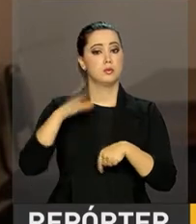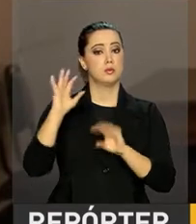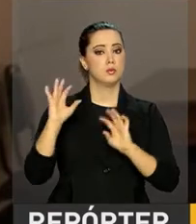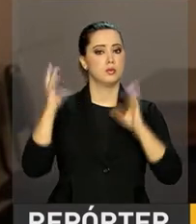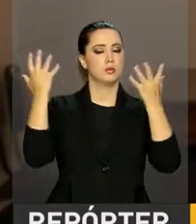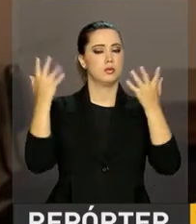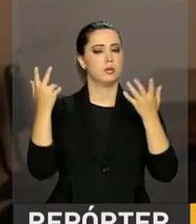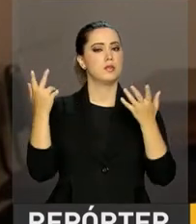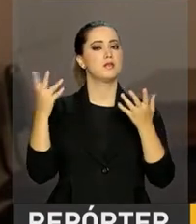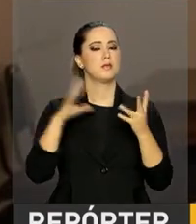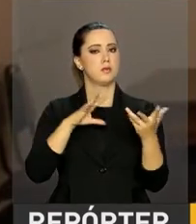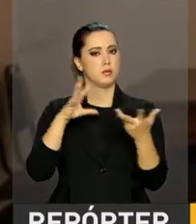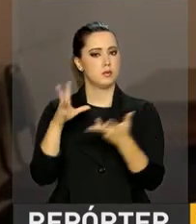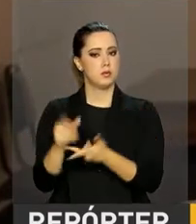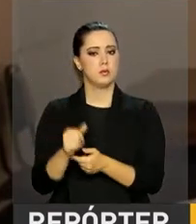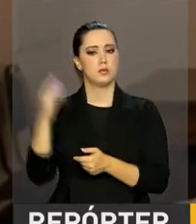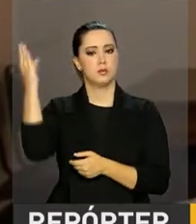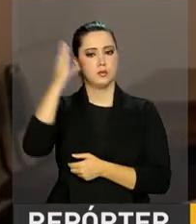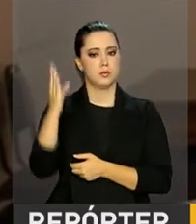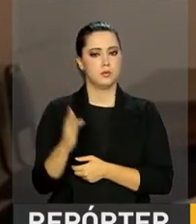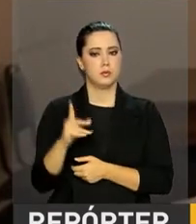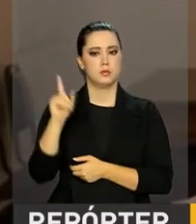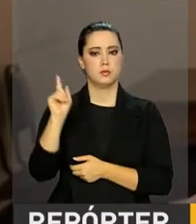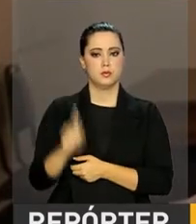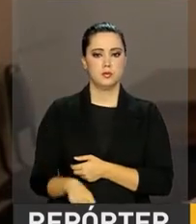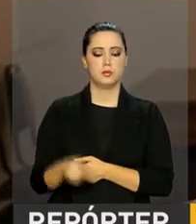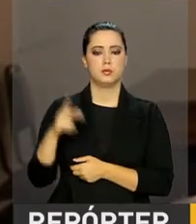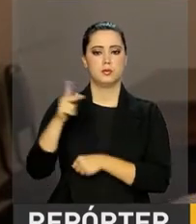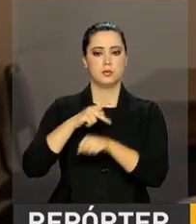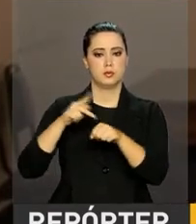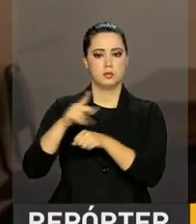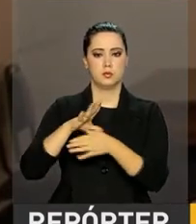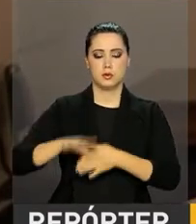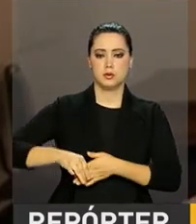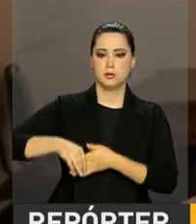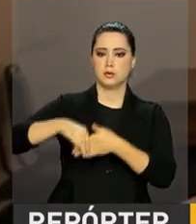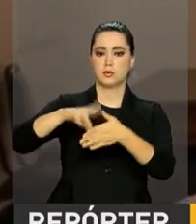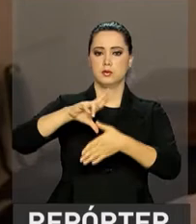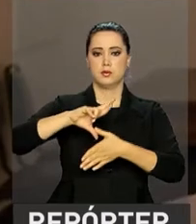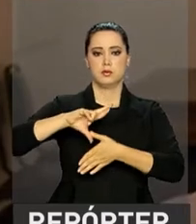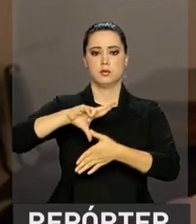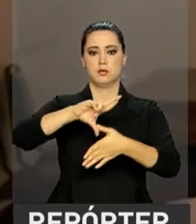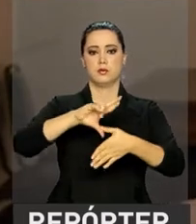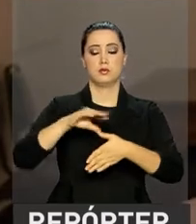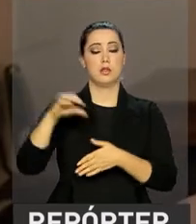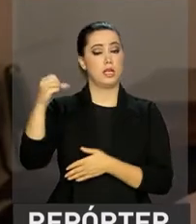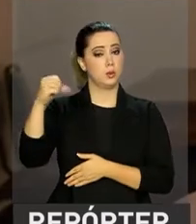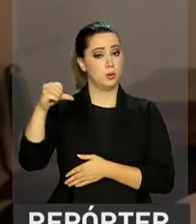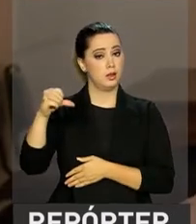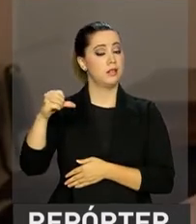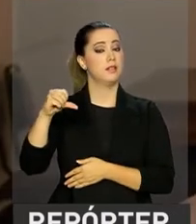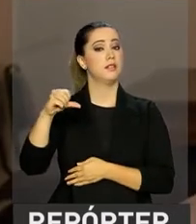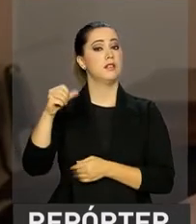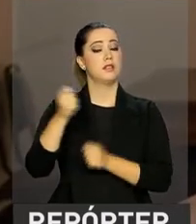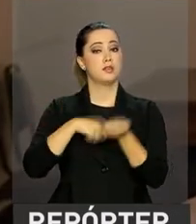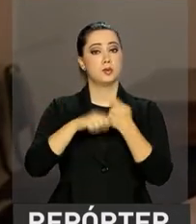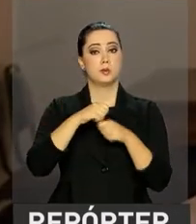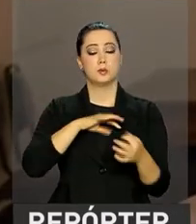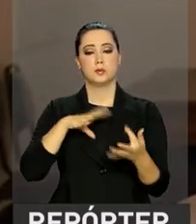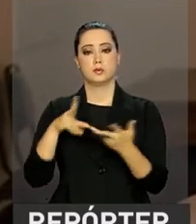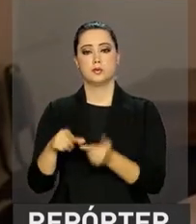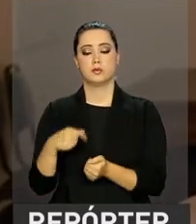internacionais o brasil é um grande país é um líder na américa latina é a nona economia do mundo e aqui nós vamos